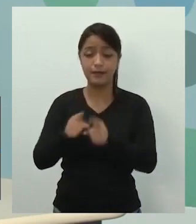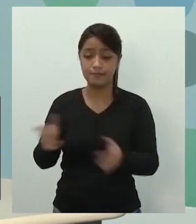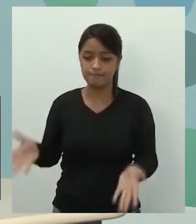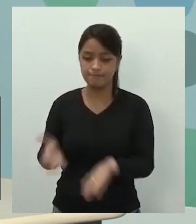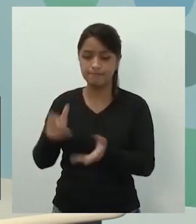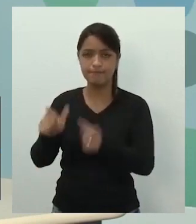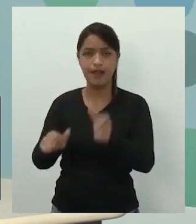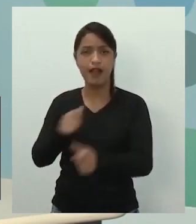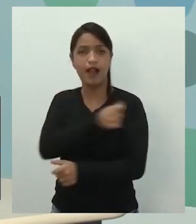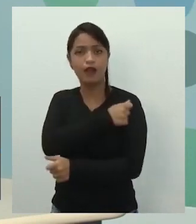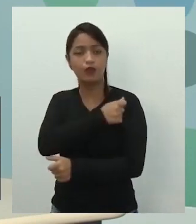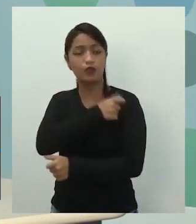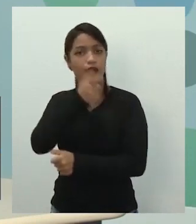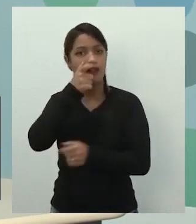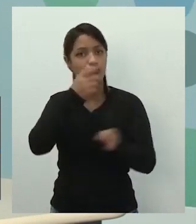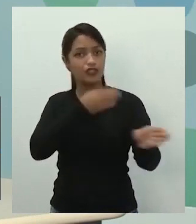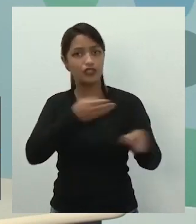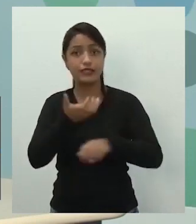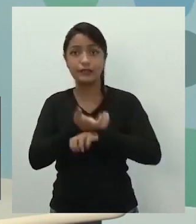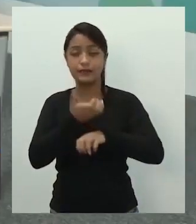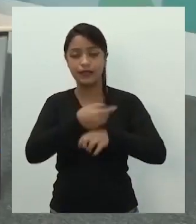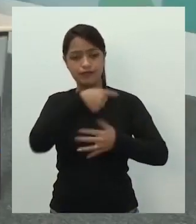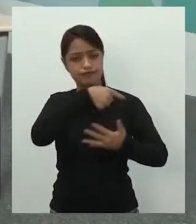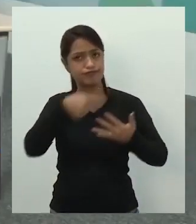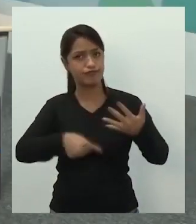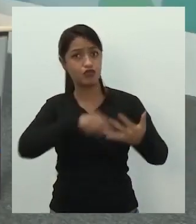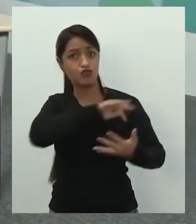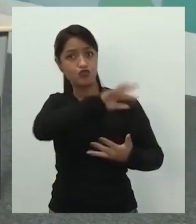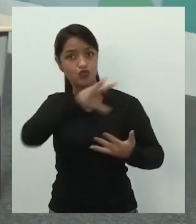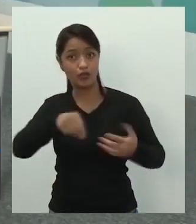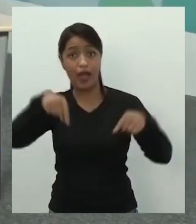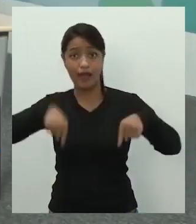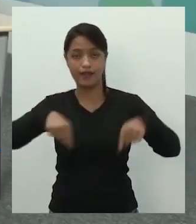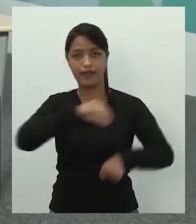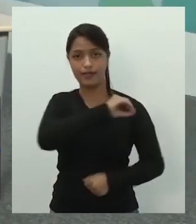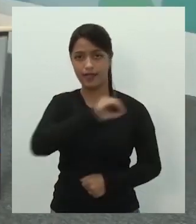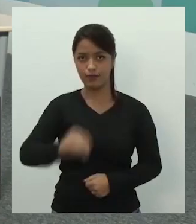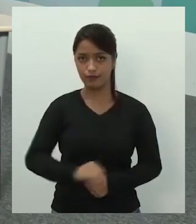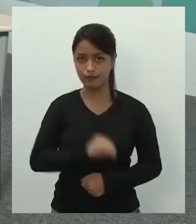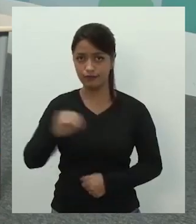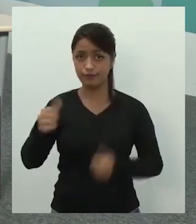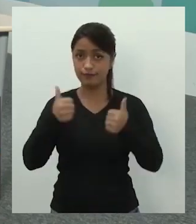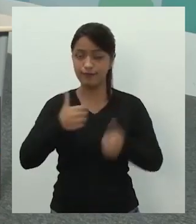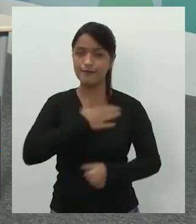as disciplinas aqui no Centro de Mídias, tá bom? Foi um prazer. Muito obrigada.